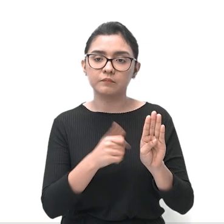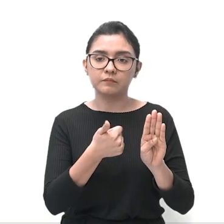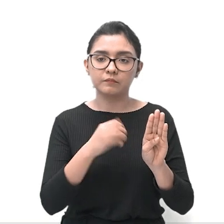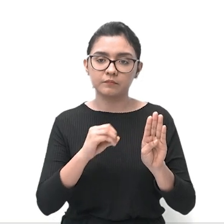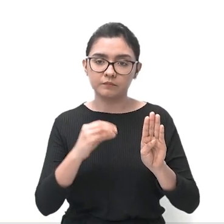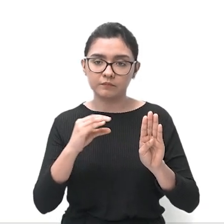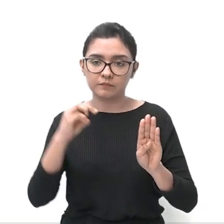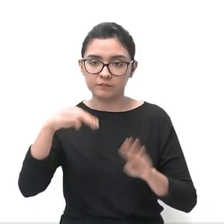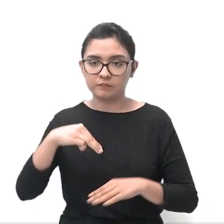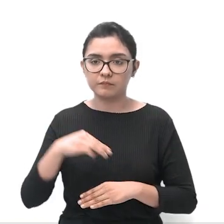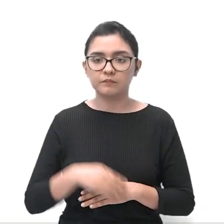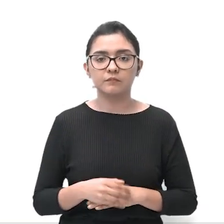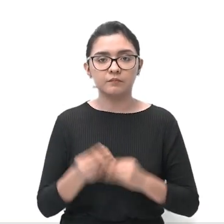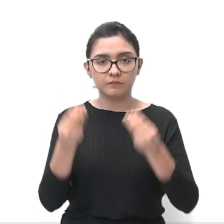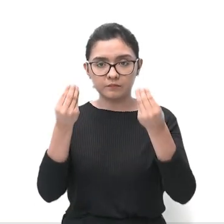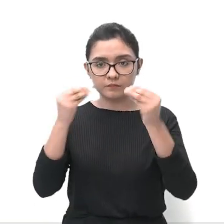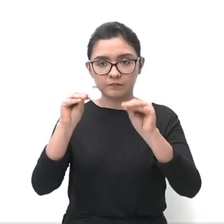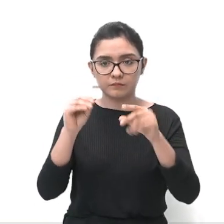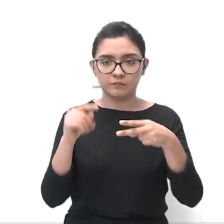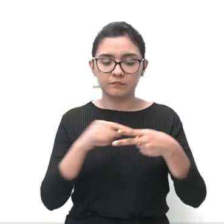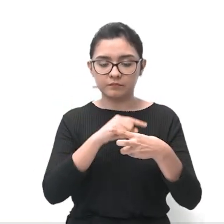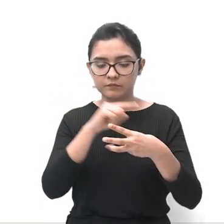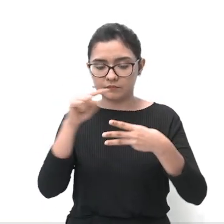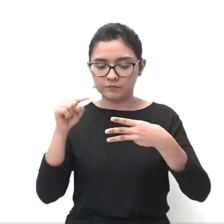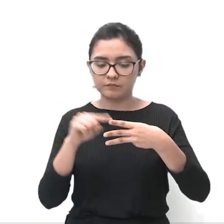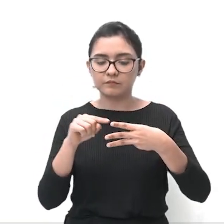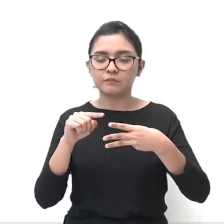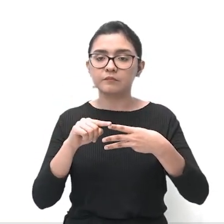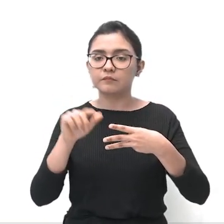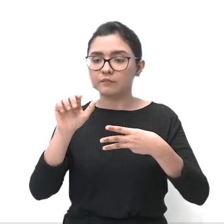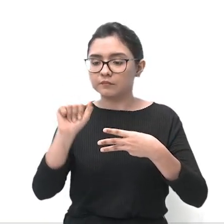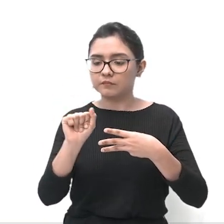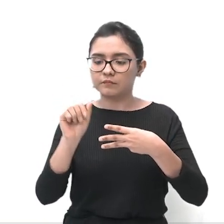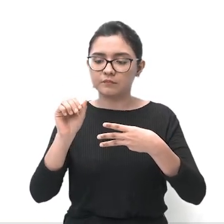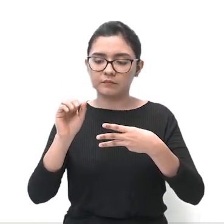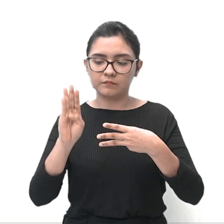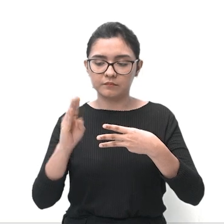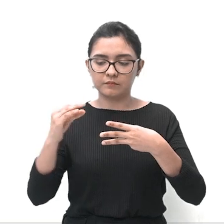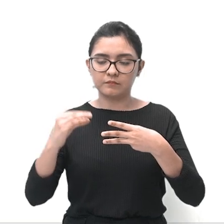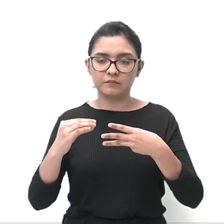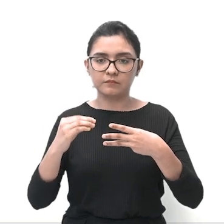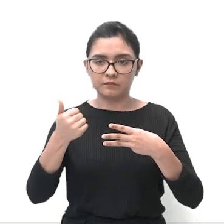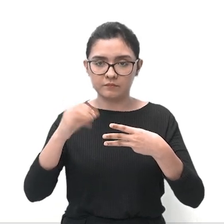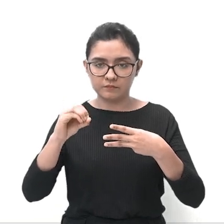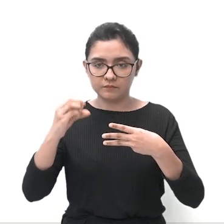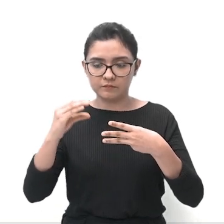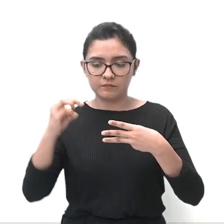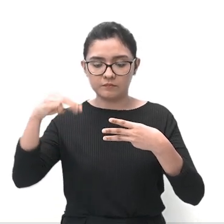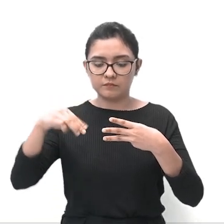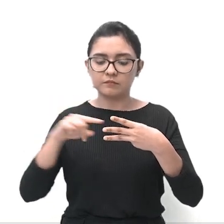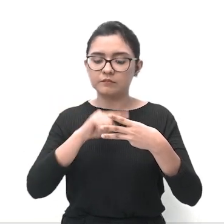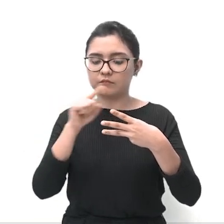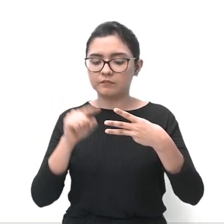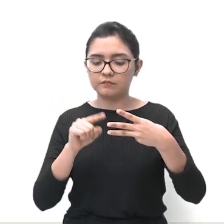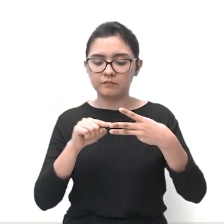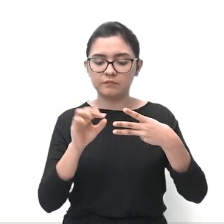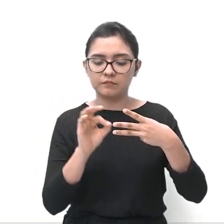Então vamos colocar aqui, ó, AB para 10 centímetros. O segmento BC